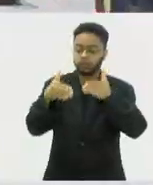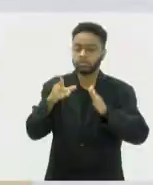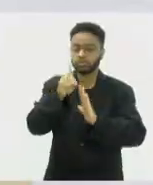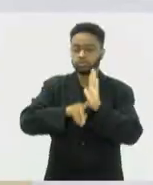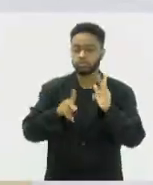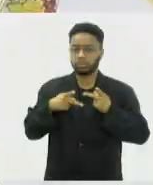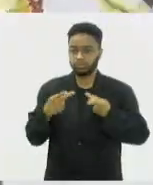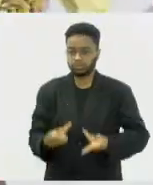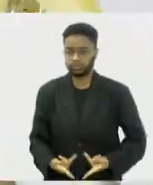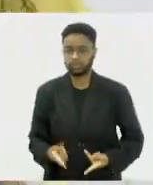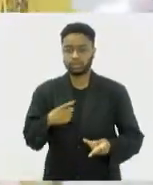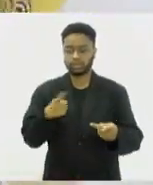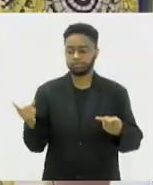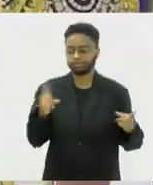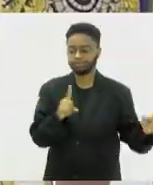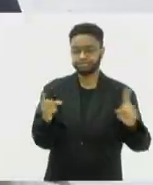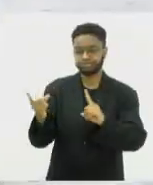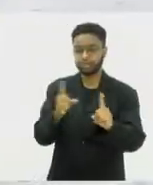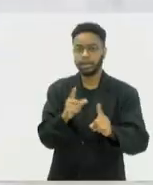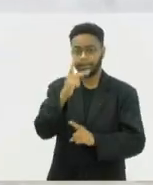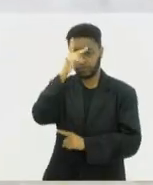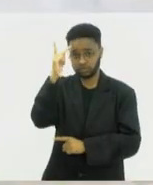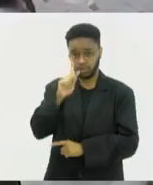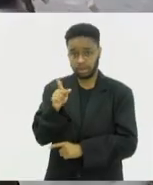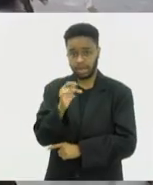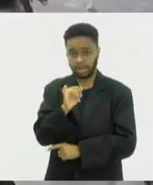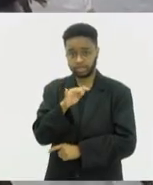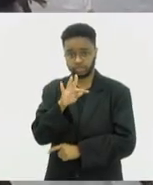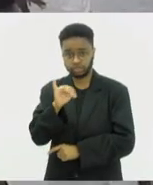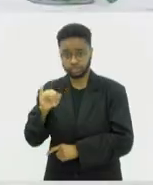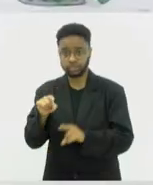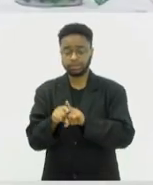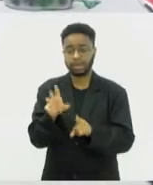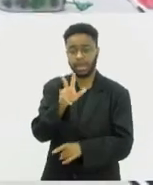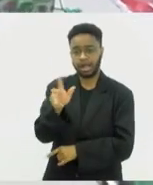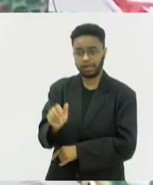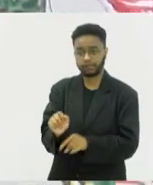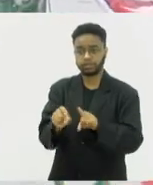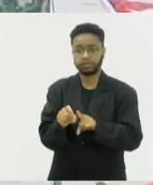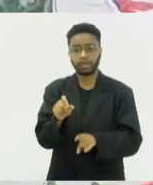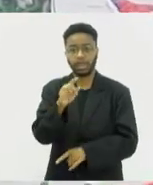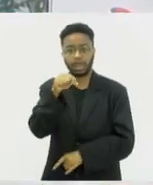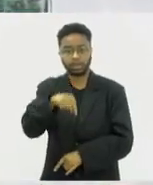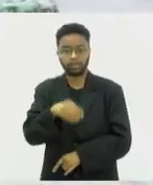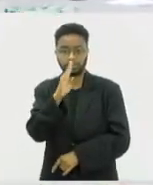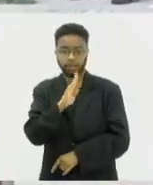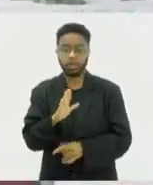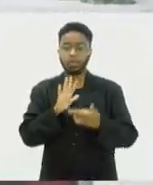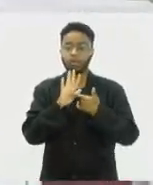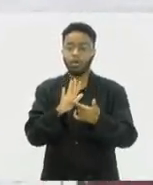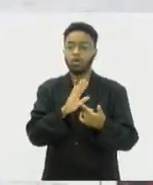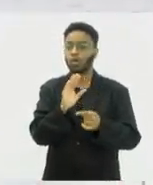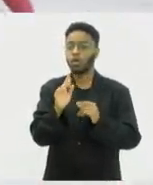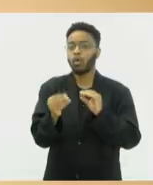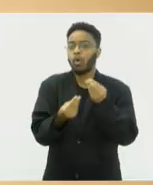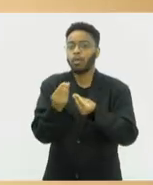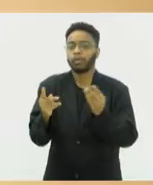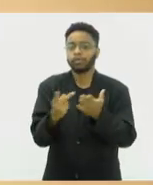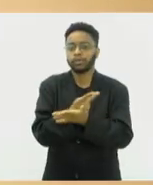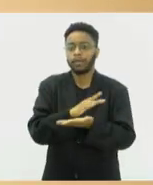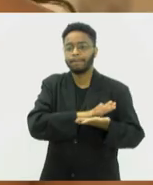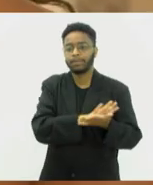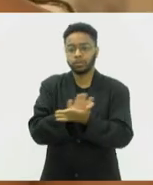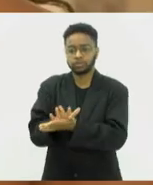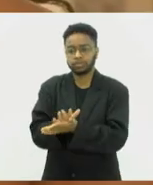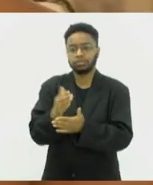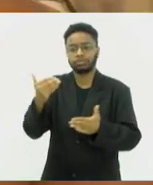migrantes haitianos, africanos e brasileiros, é chamar atenção para o preconceito enfrentado por migrantes negros que chegam ao Brasil. A